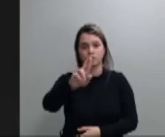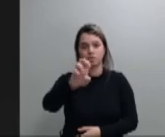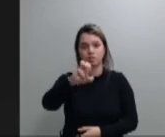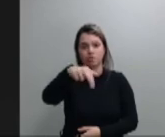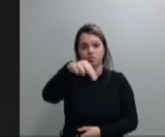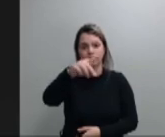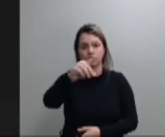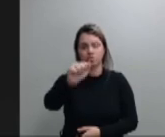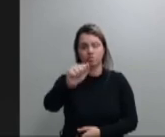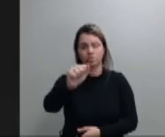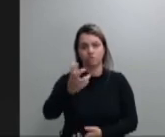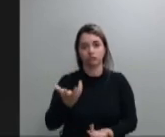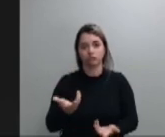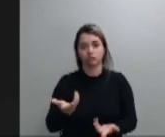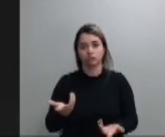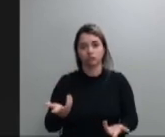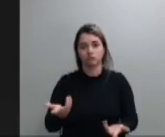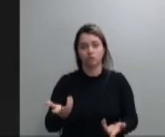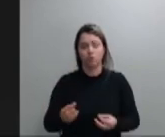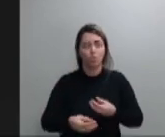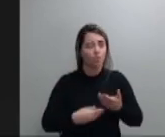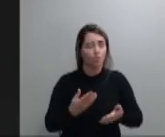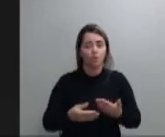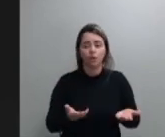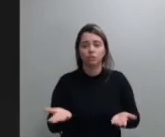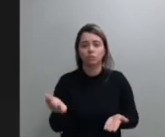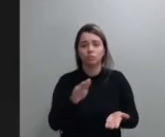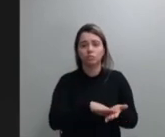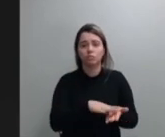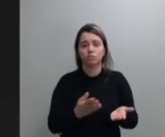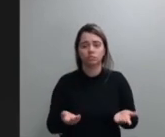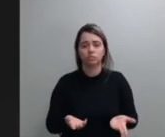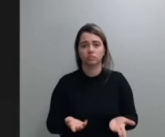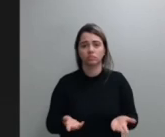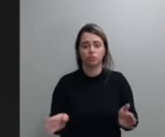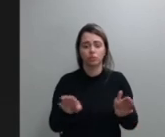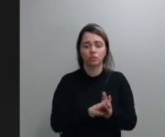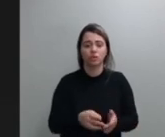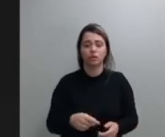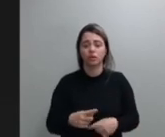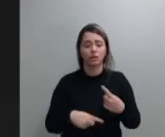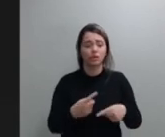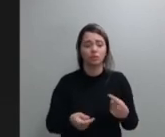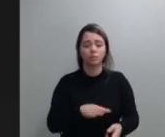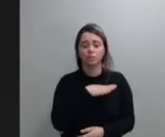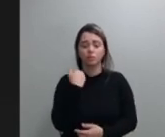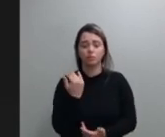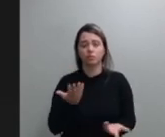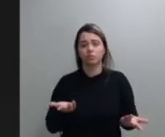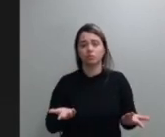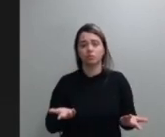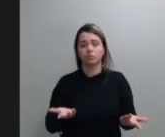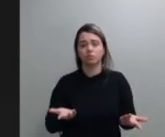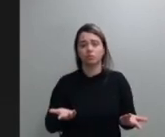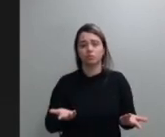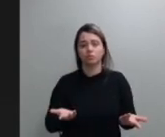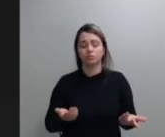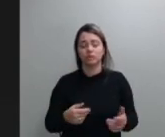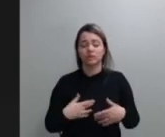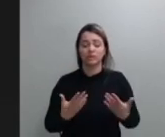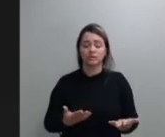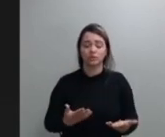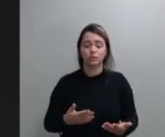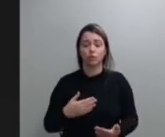encerrado isso aí quando é que vem outro repetitivo é um repetitivo este morreu eu penso que é um sacrifício